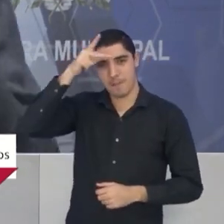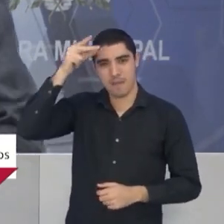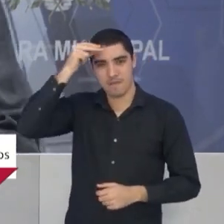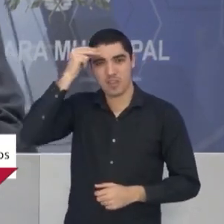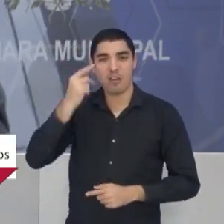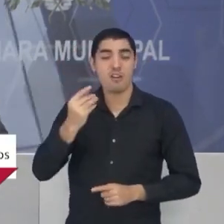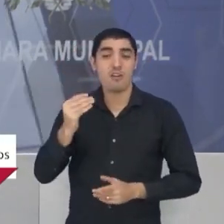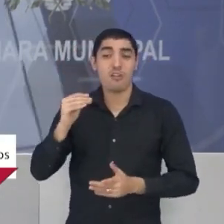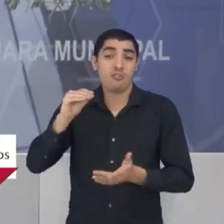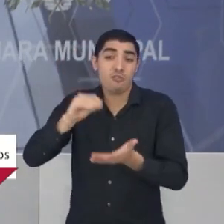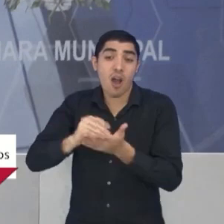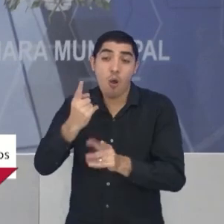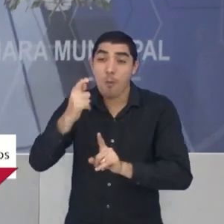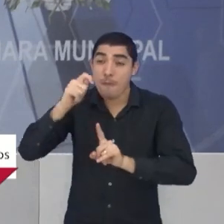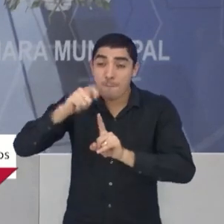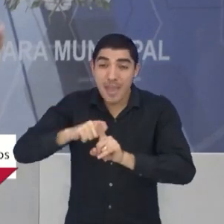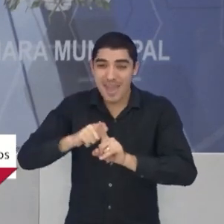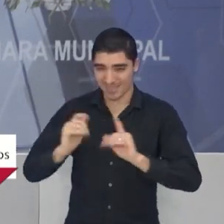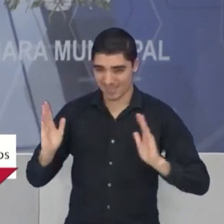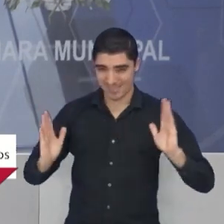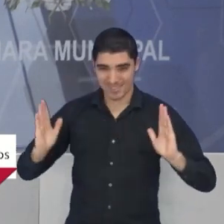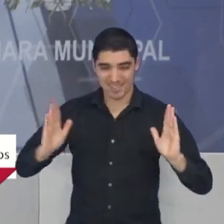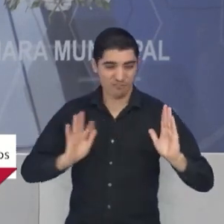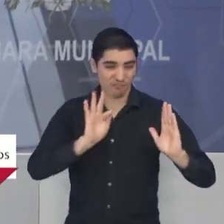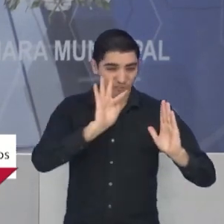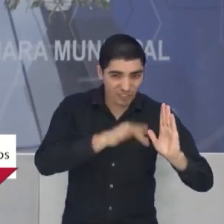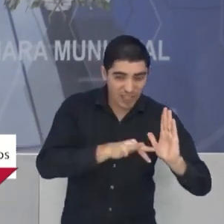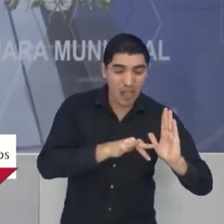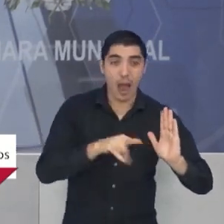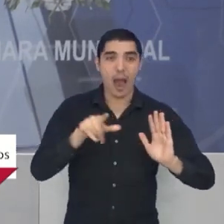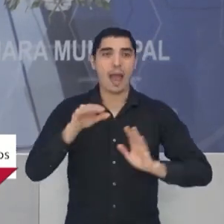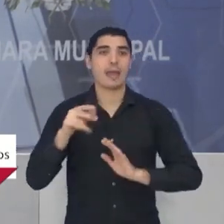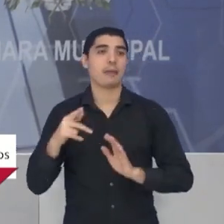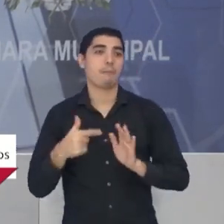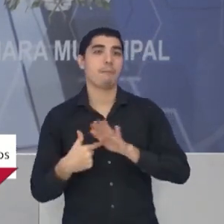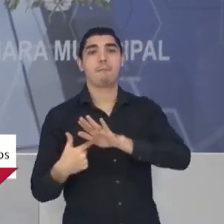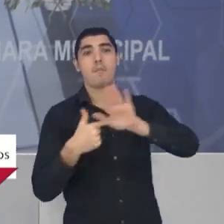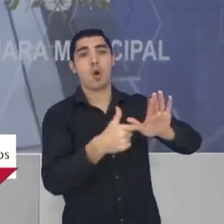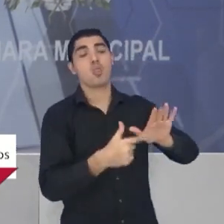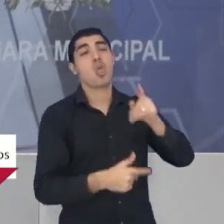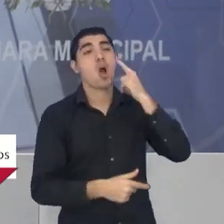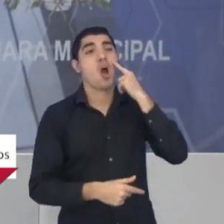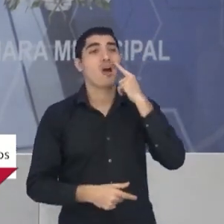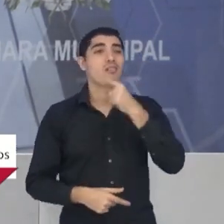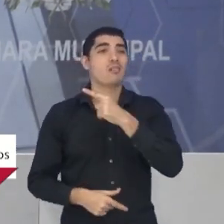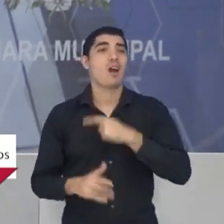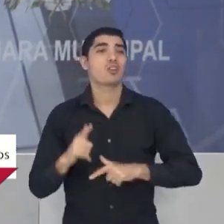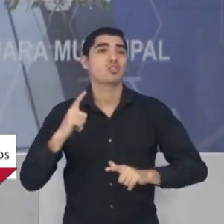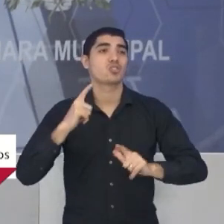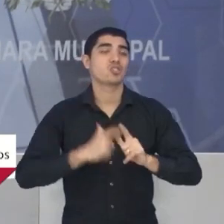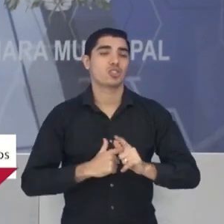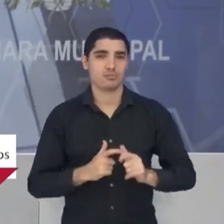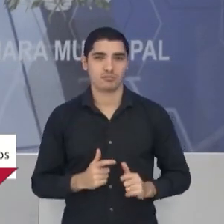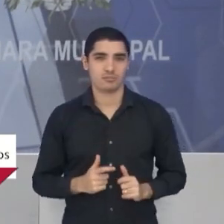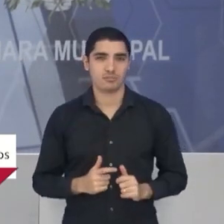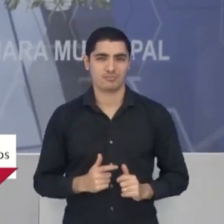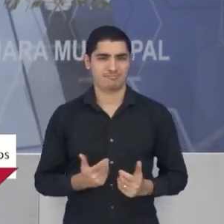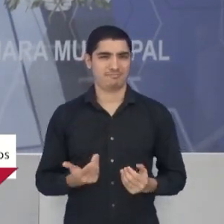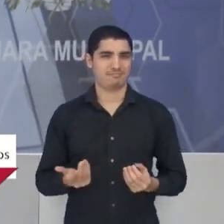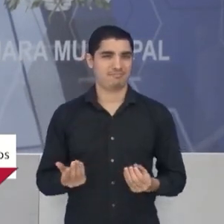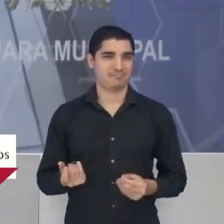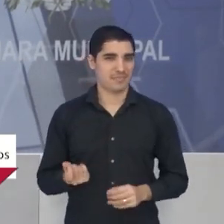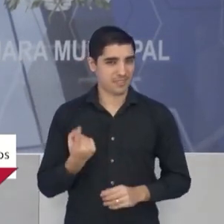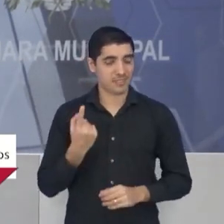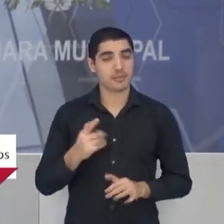não é não tem Foi uma coincidência só lógico ã então a gente não deixar o